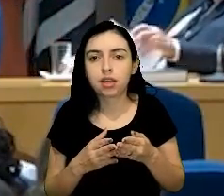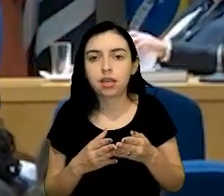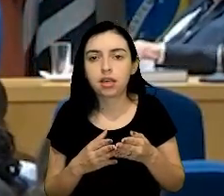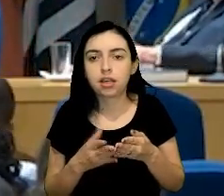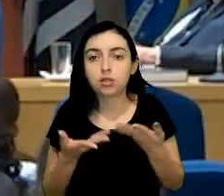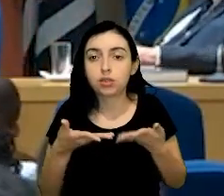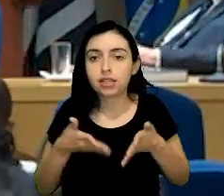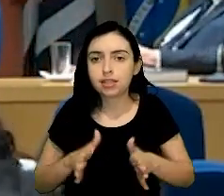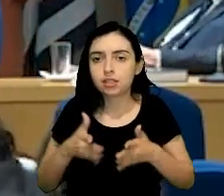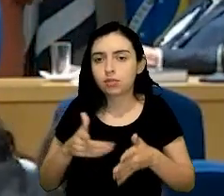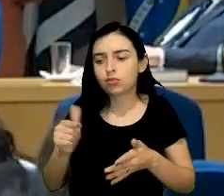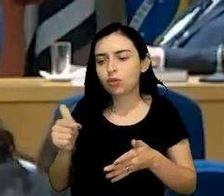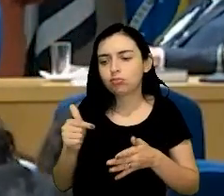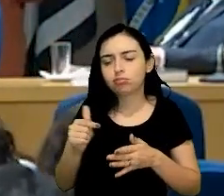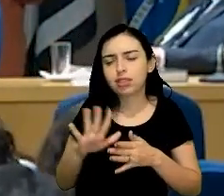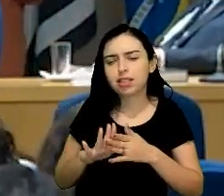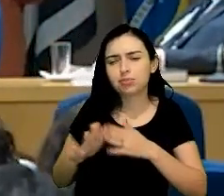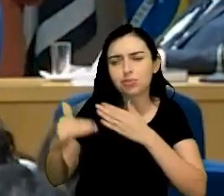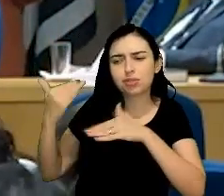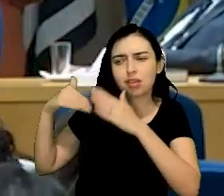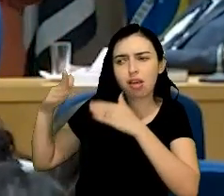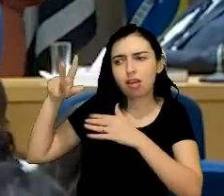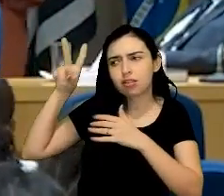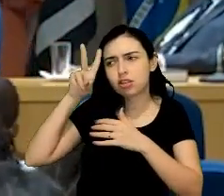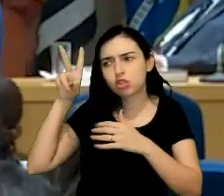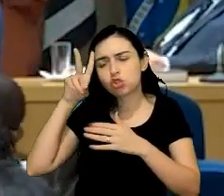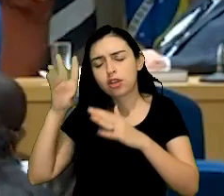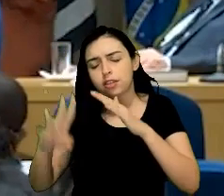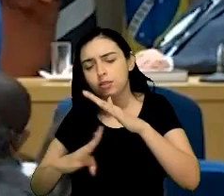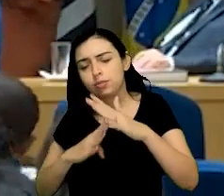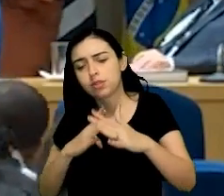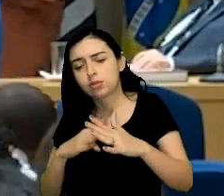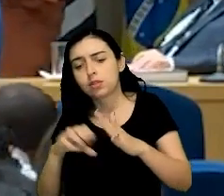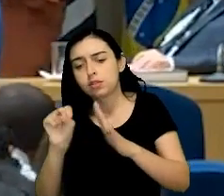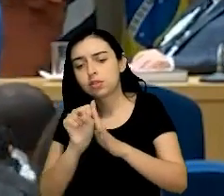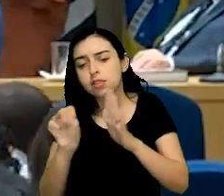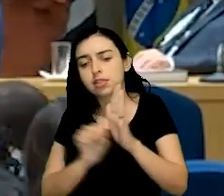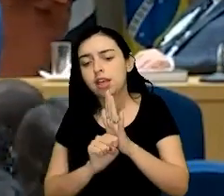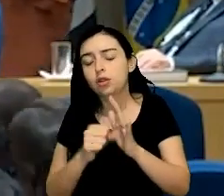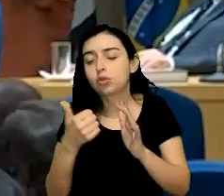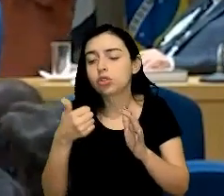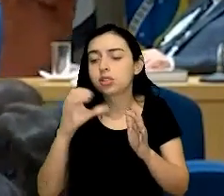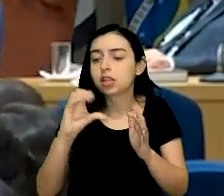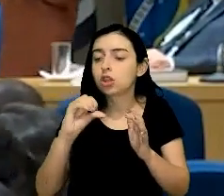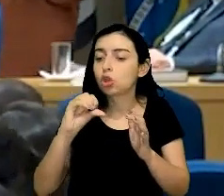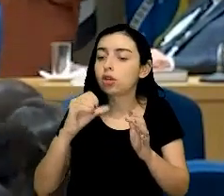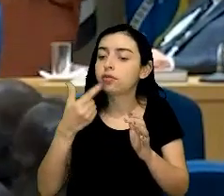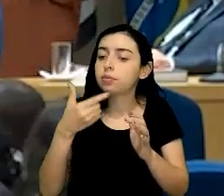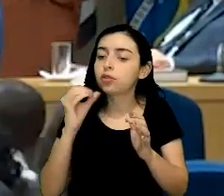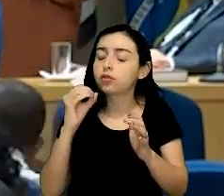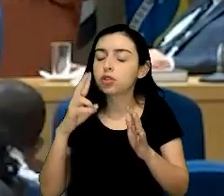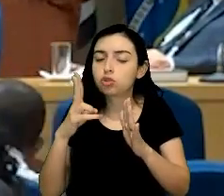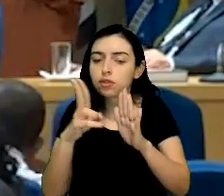raízes históricas com as migrações do século XIX para o XX. Então, veja, esse é o mapa dos senegaleses no Brasil.